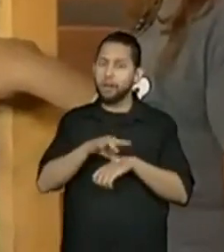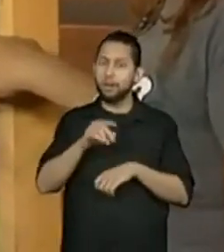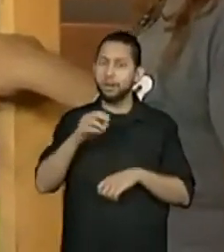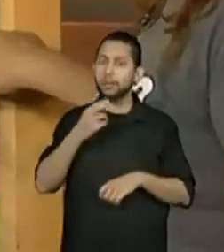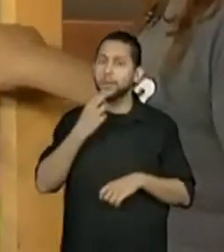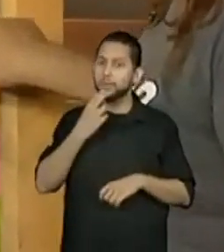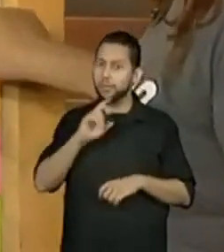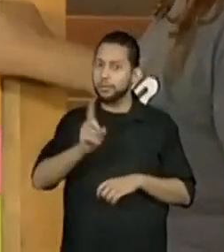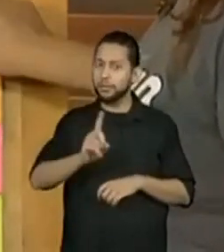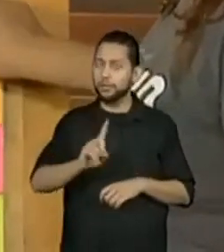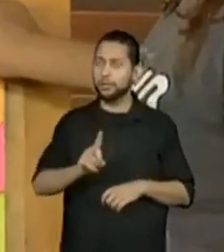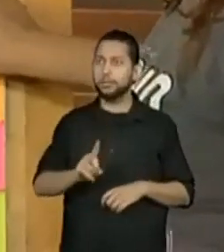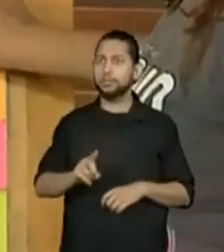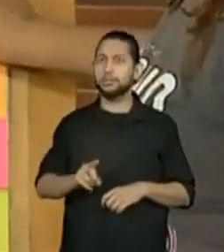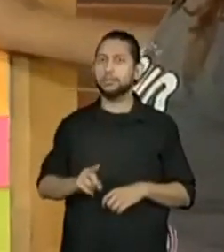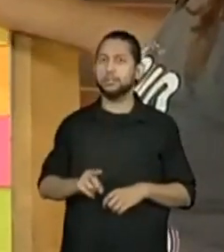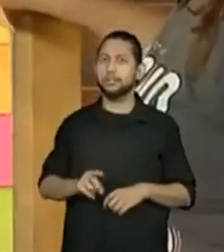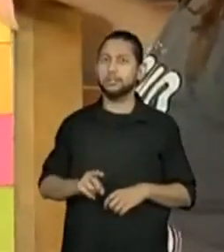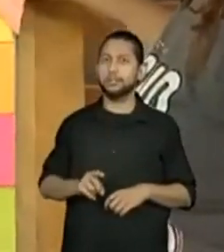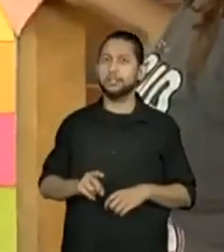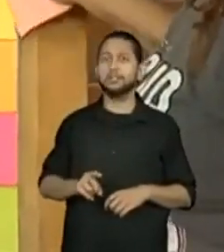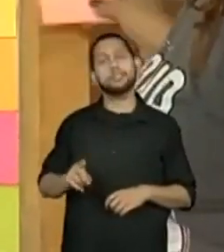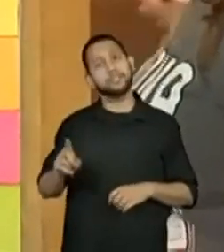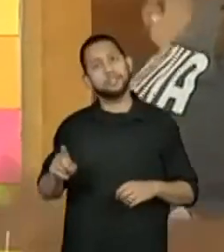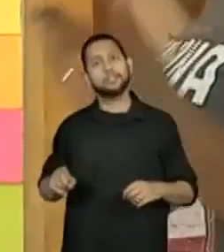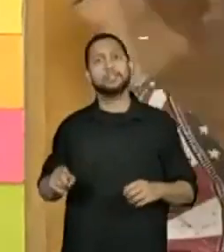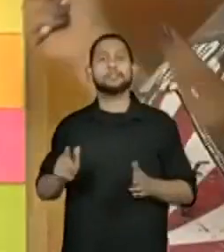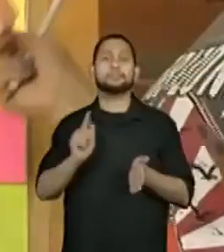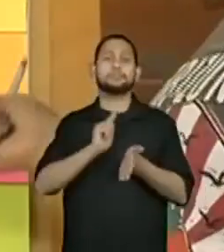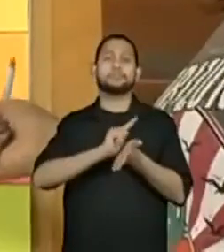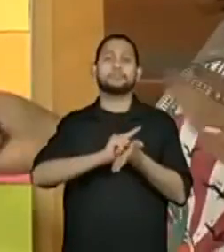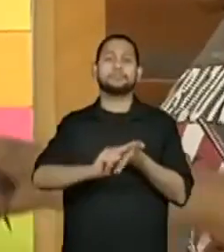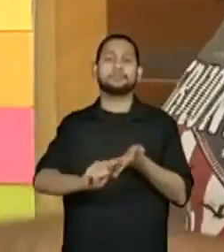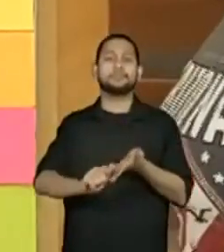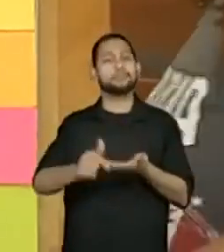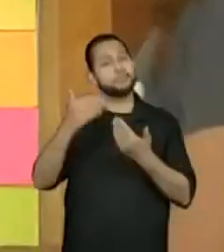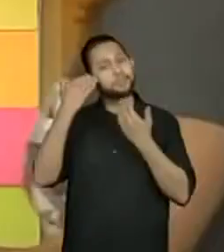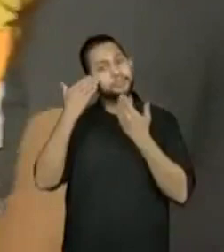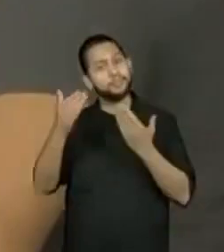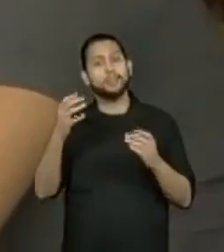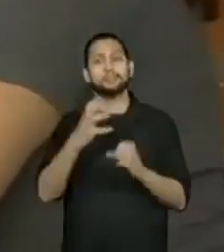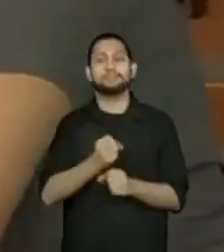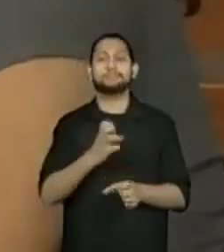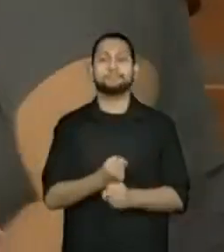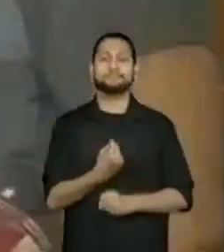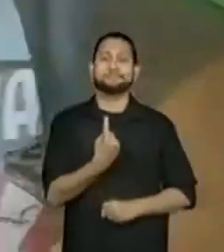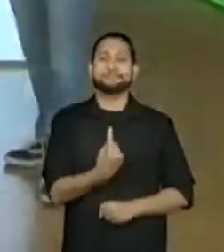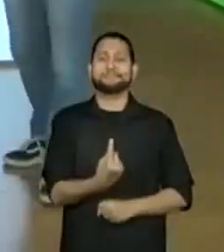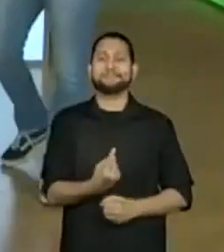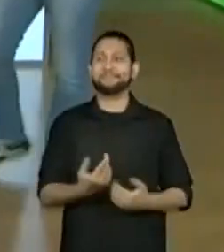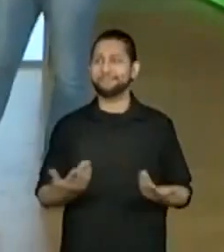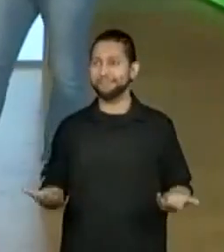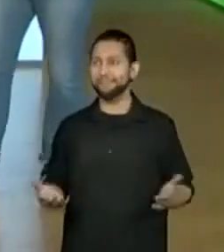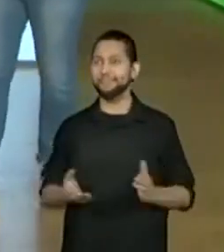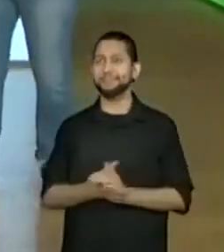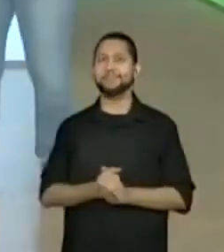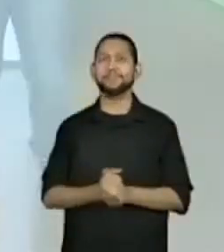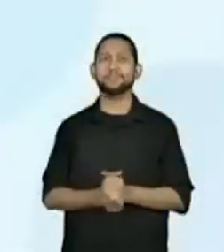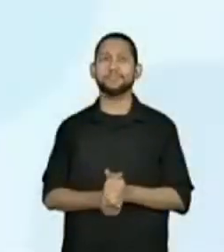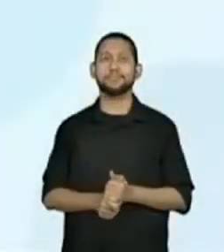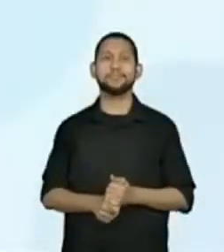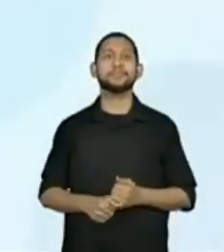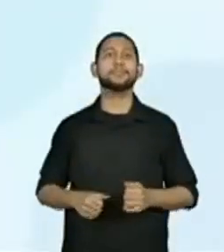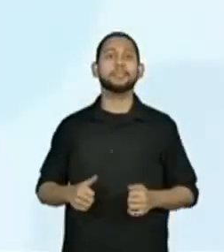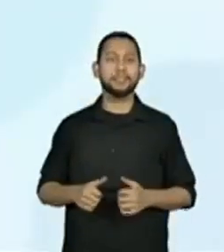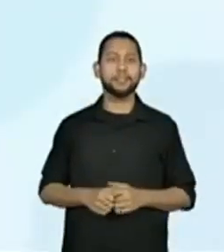favor, ele falou, pode ir, confia. Pode ir? Muito obrigada pela dica. Vai. Aí